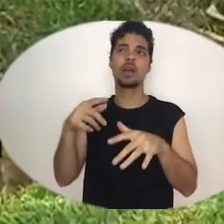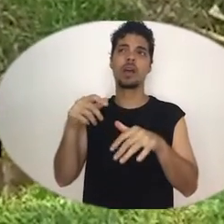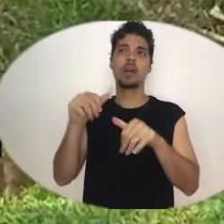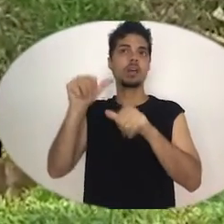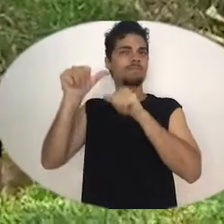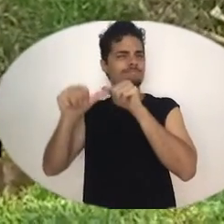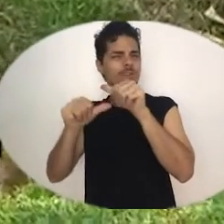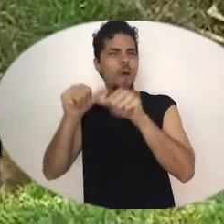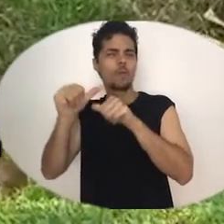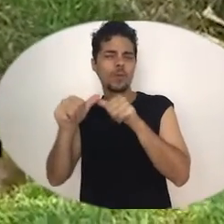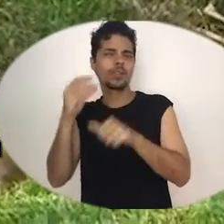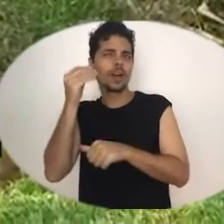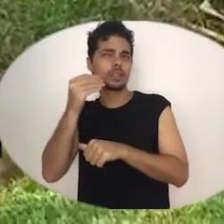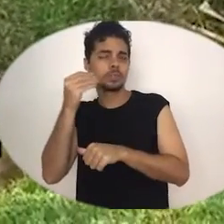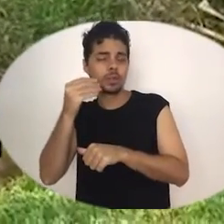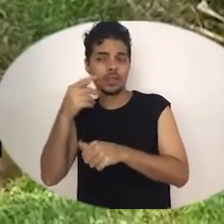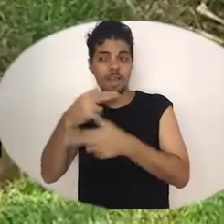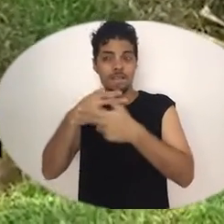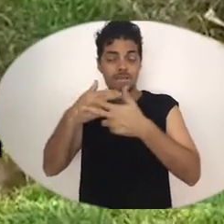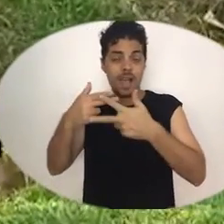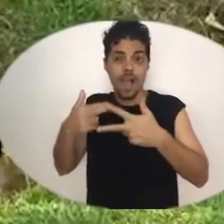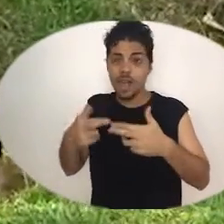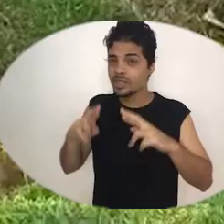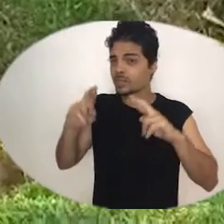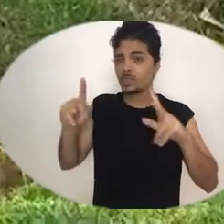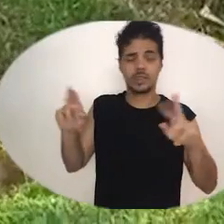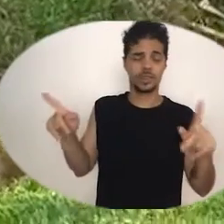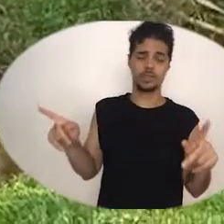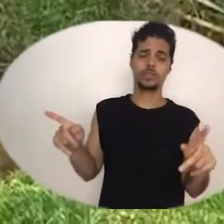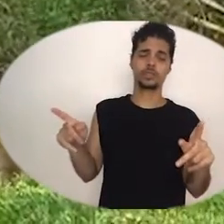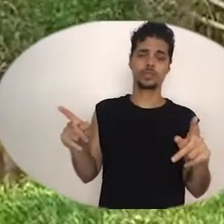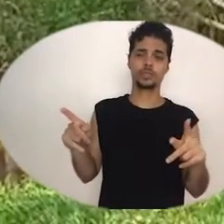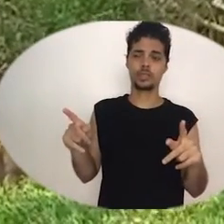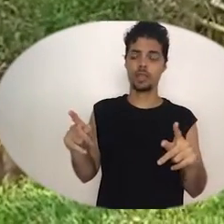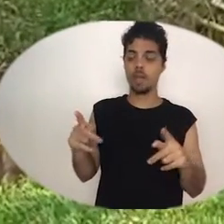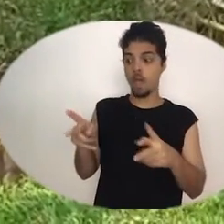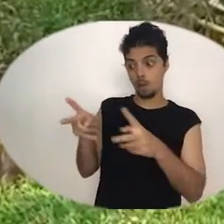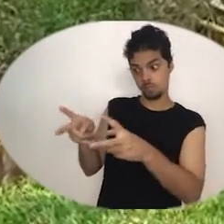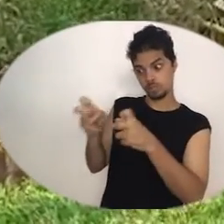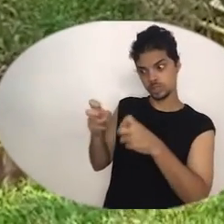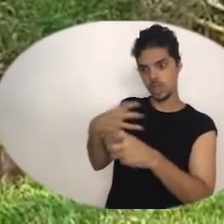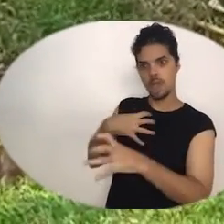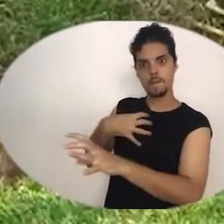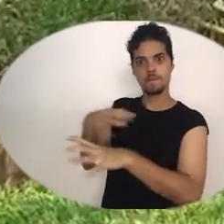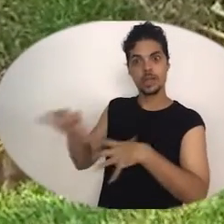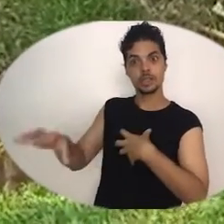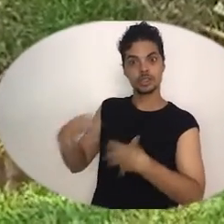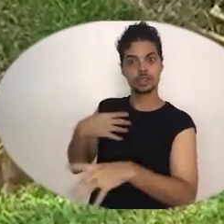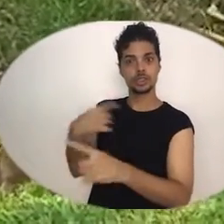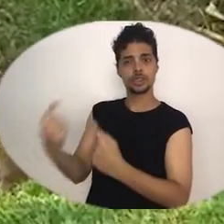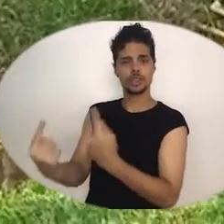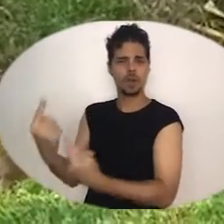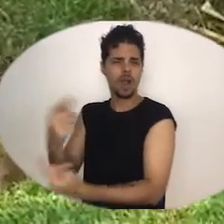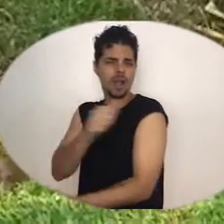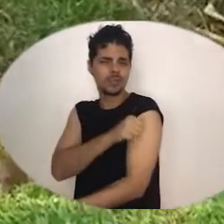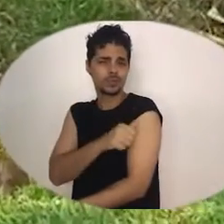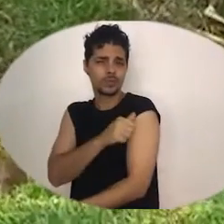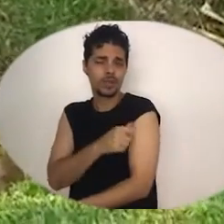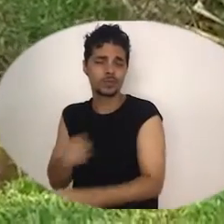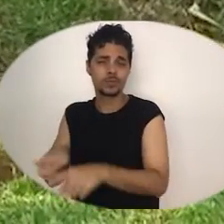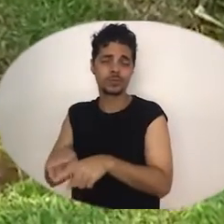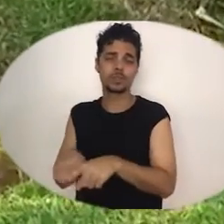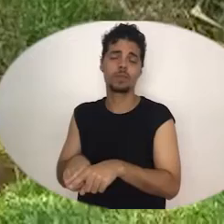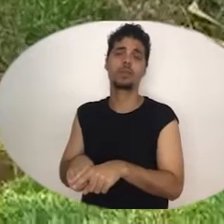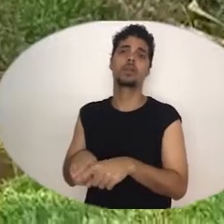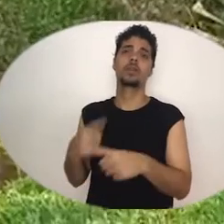com tudo que os nossos alunos passaram nesse tempo de crise, né? E tem sido uma nova aprendizagem a cada